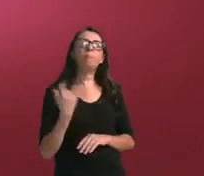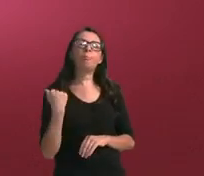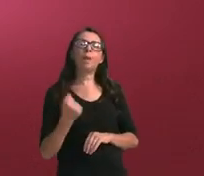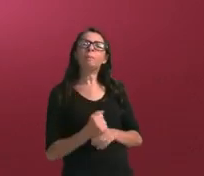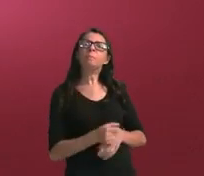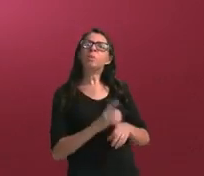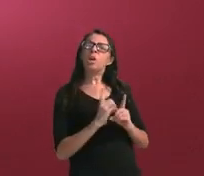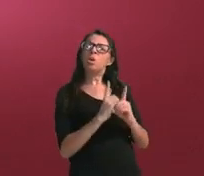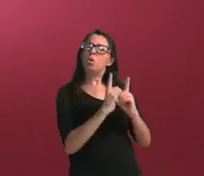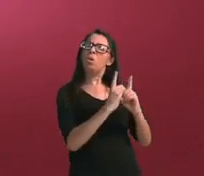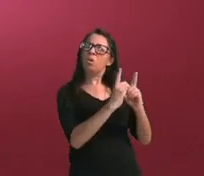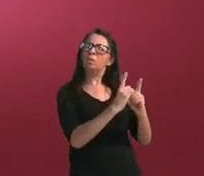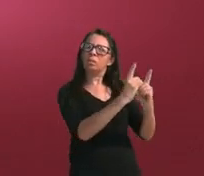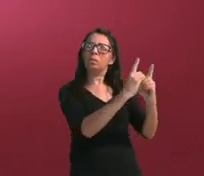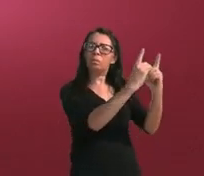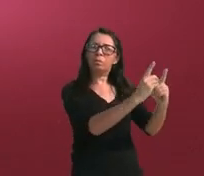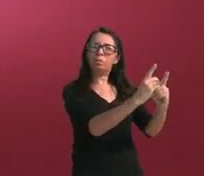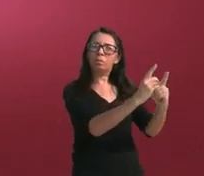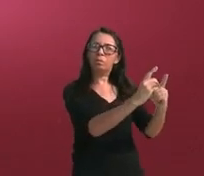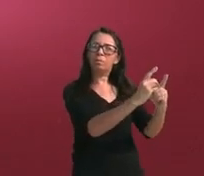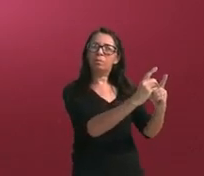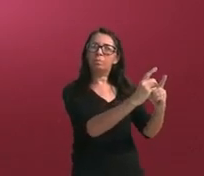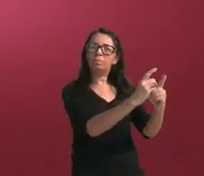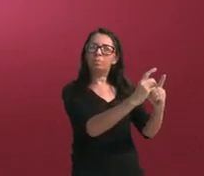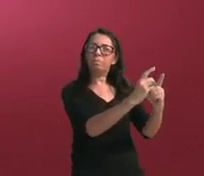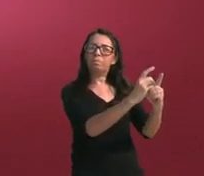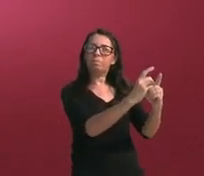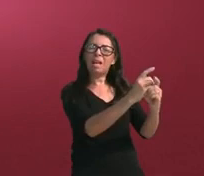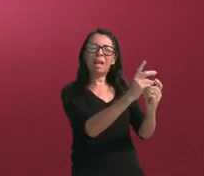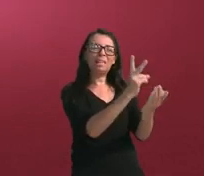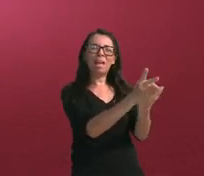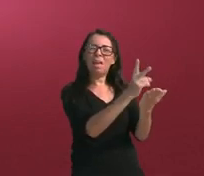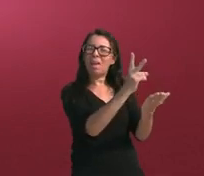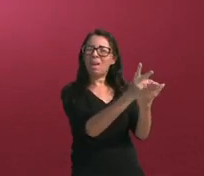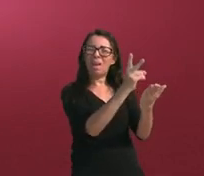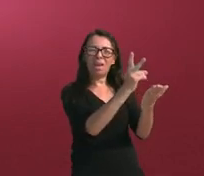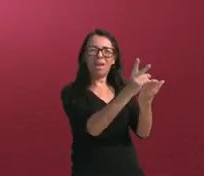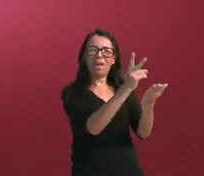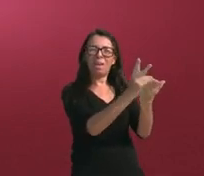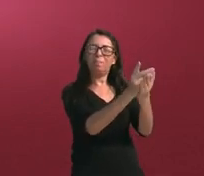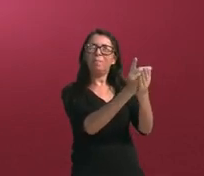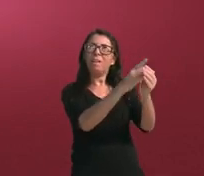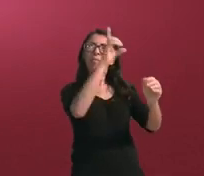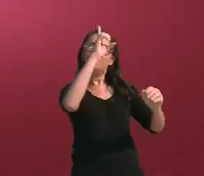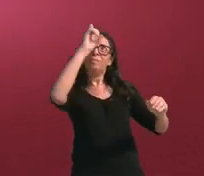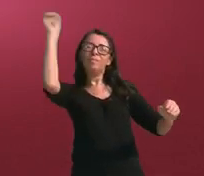viram, ouviram e vieram a conhecer a respeito de Deus era mesmo